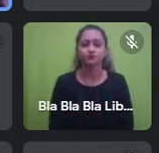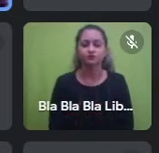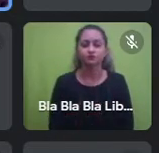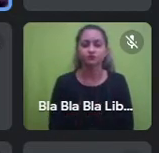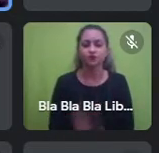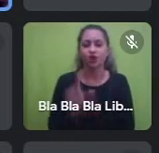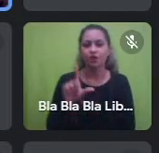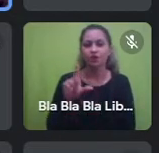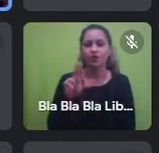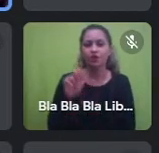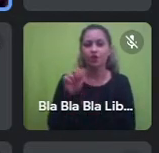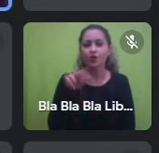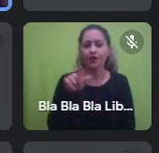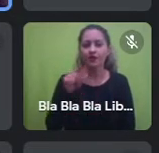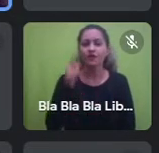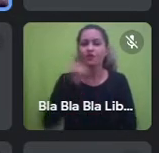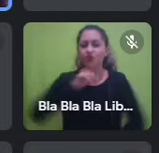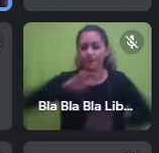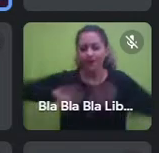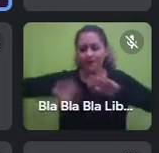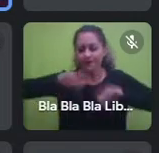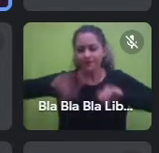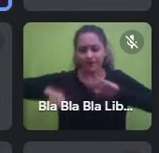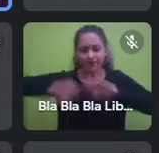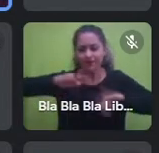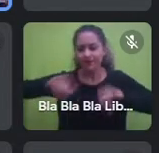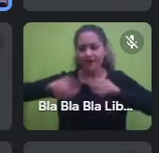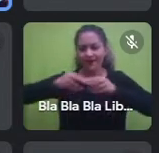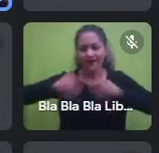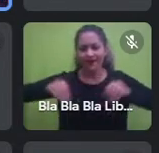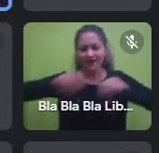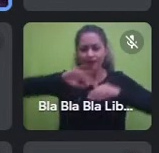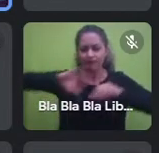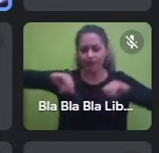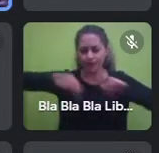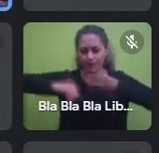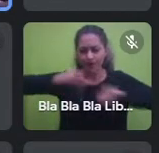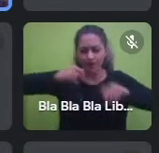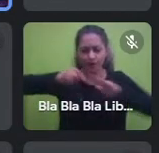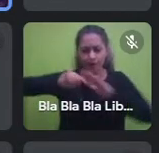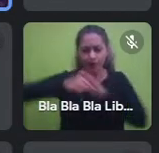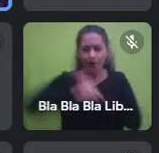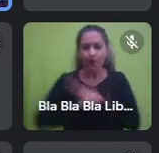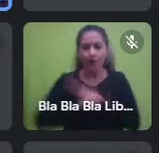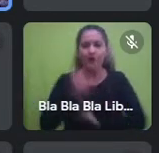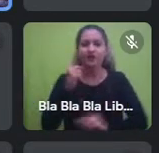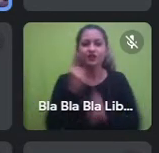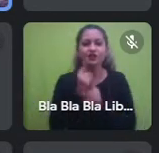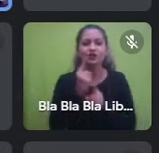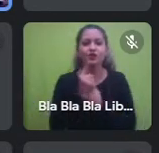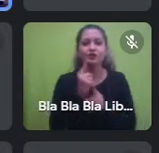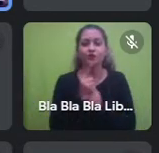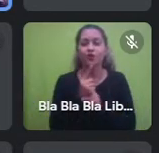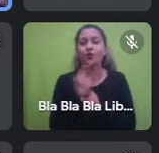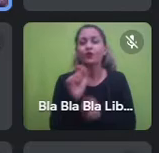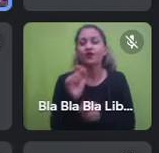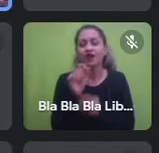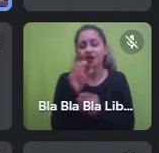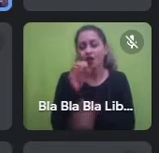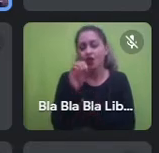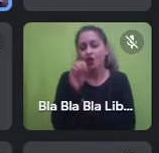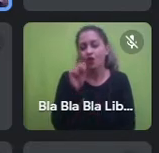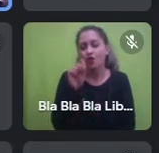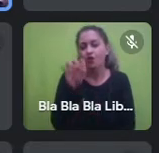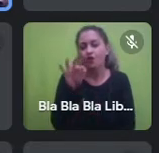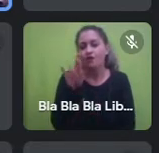Luana cavou o solo do Igarapé, o fundo do Igarapé, que ela encontrou ostras. São aquelas ostras